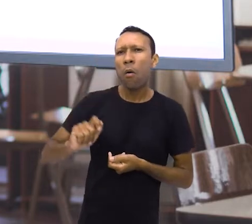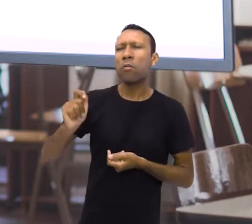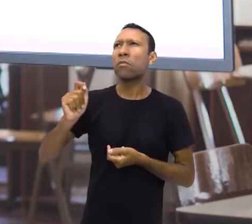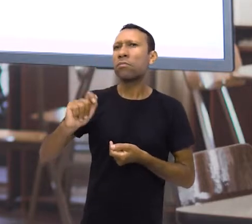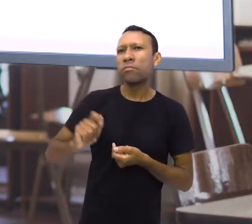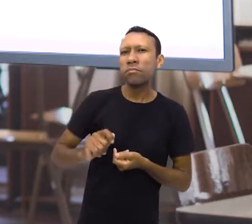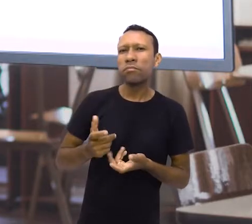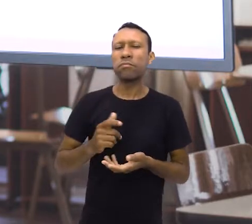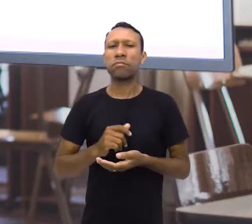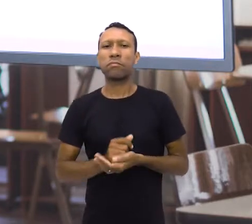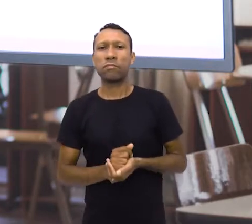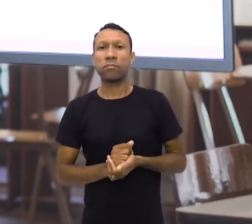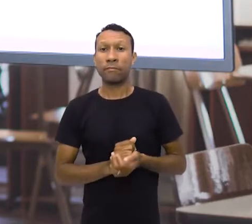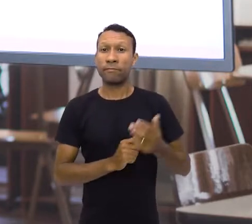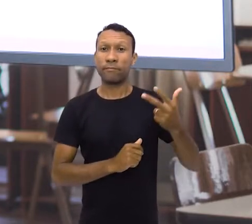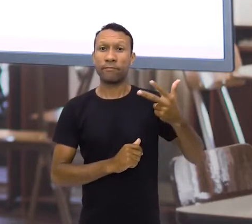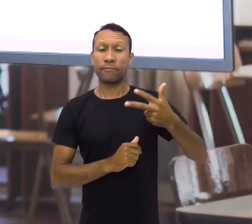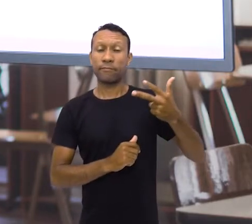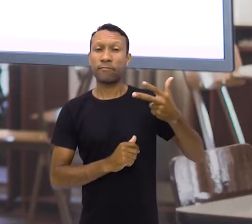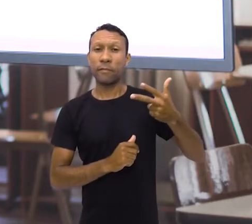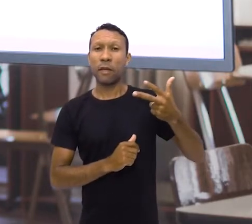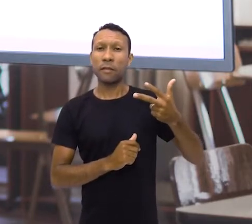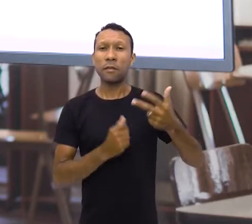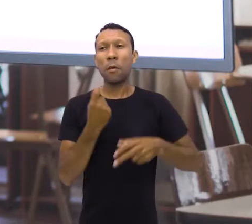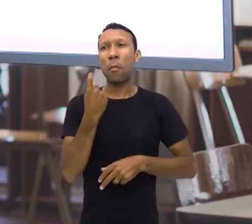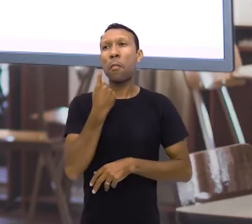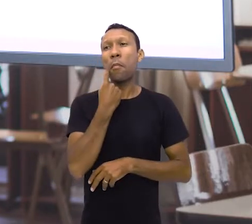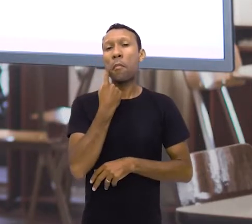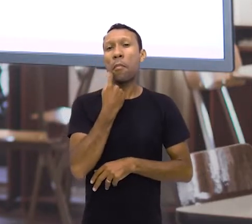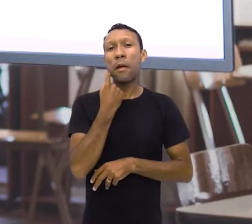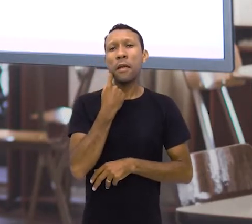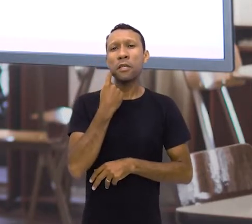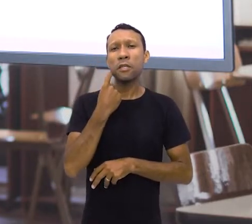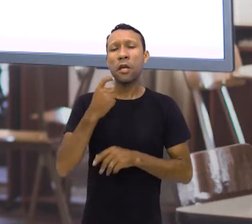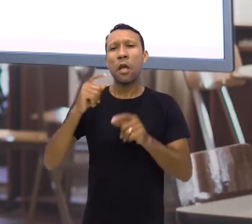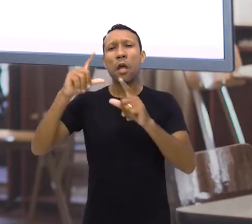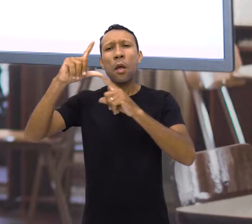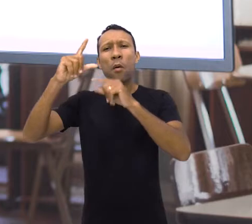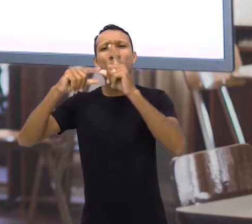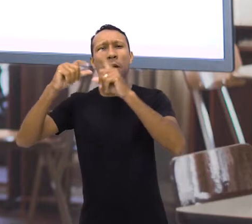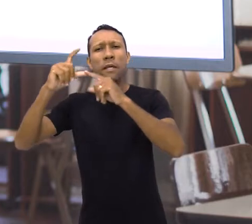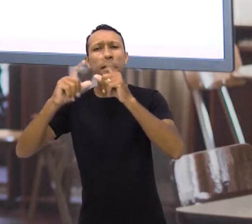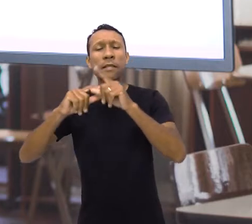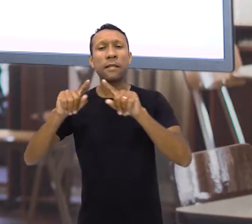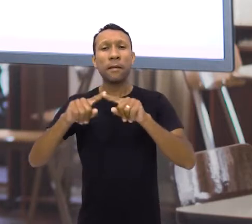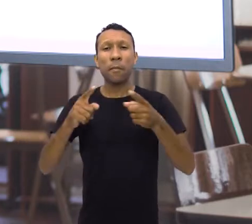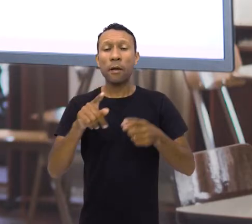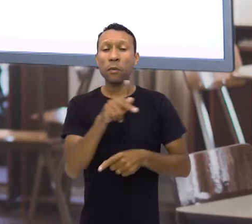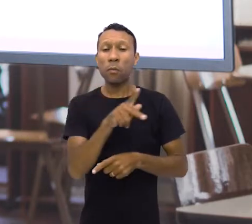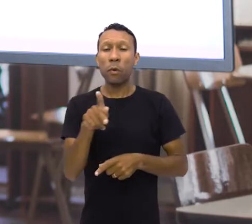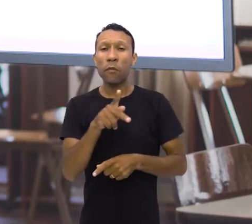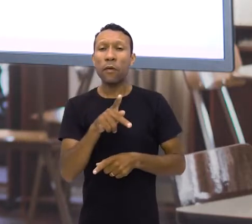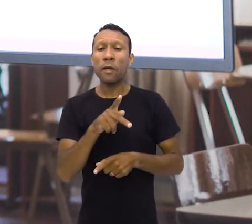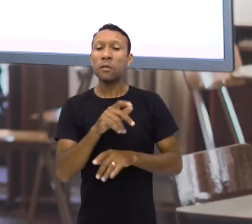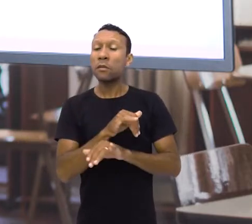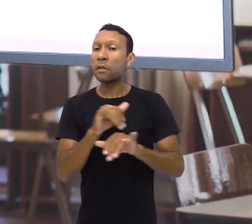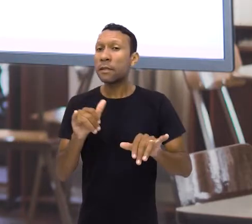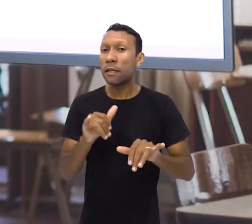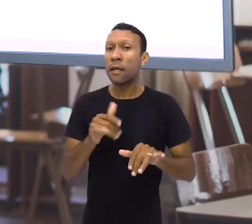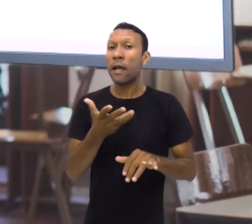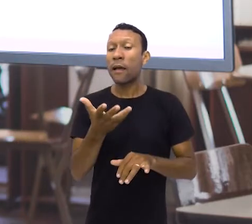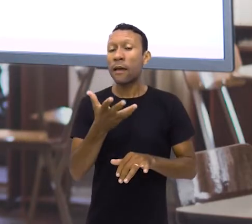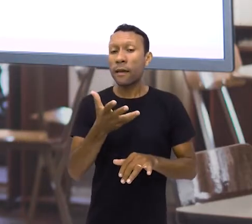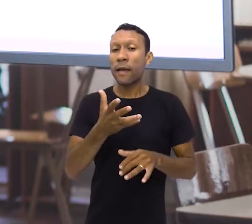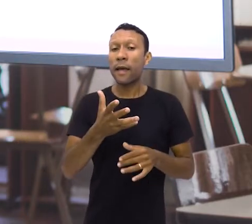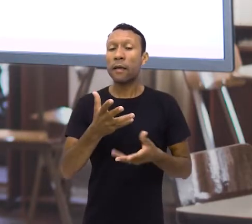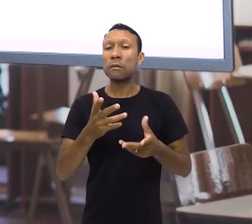lua, e a figura 3, um peixe e uma estrela. Mas o professor pediu simetria por